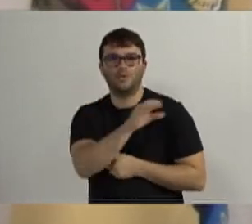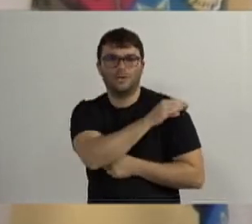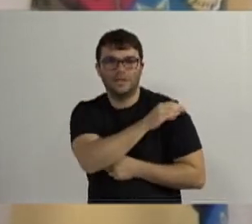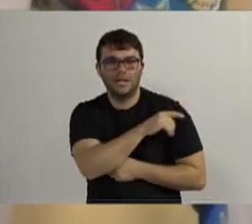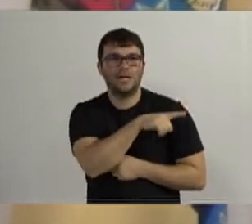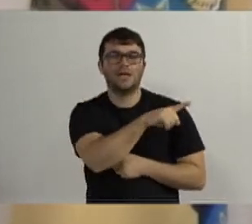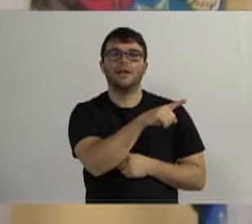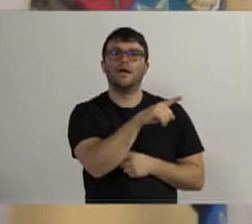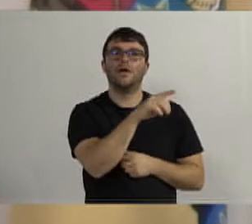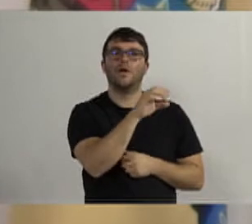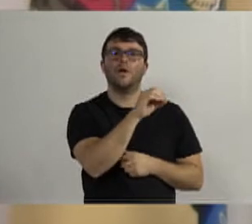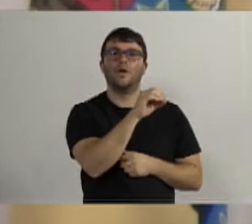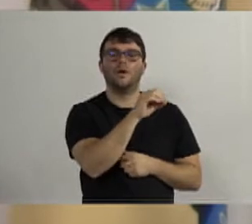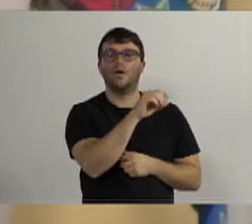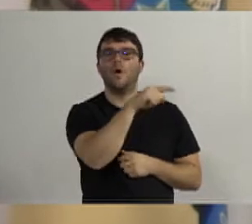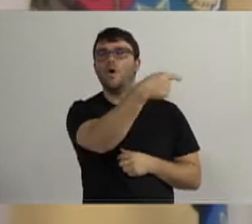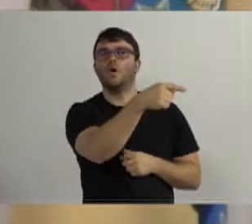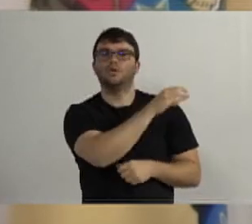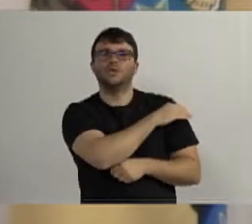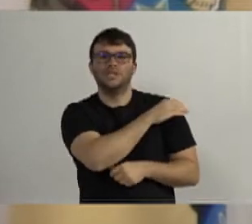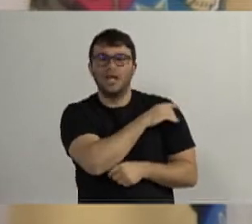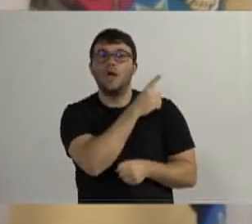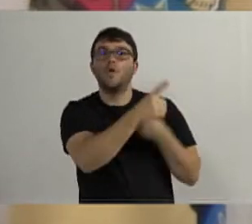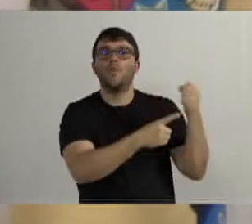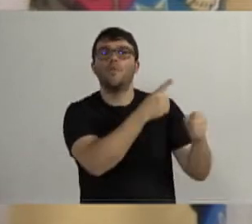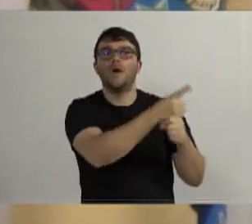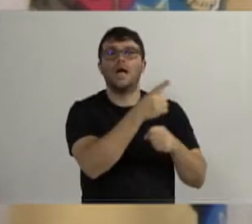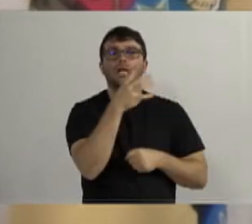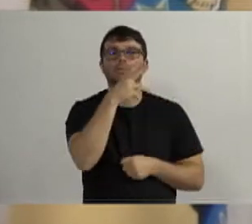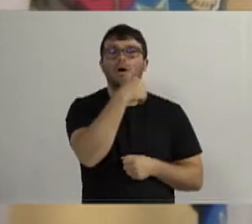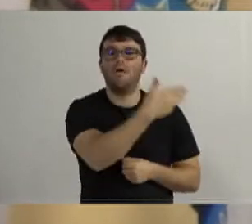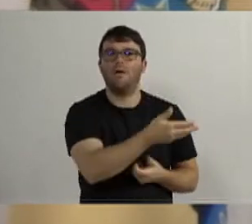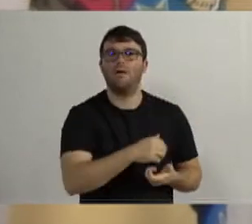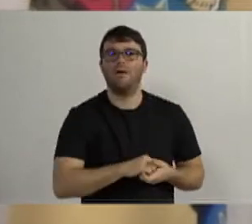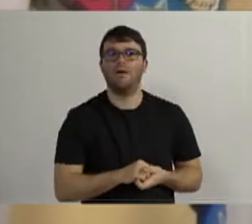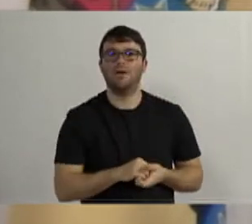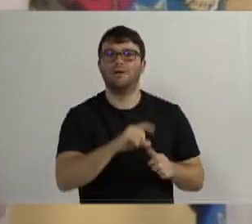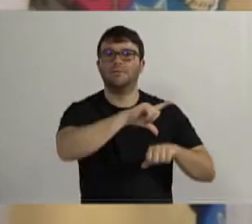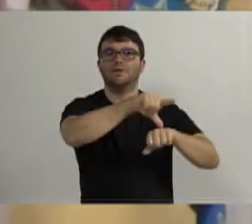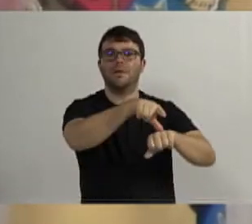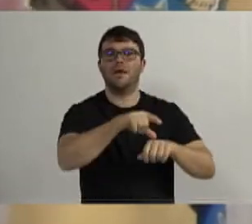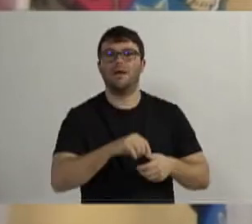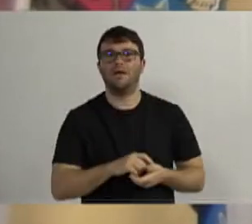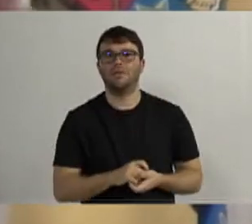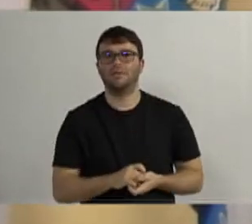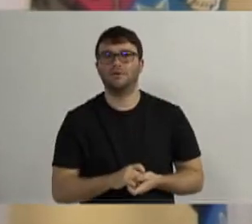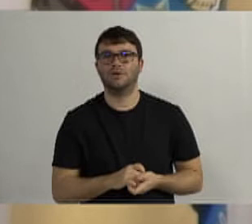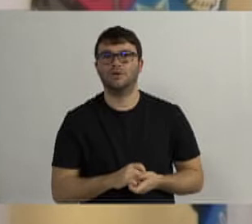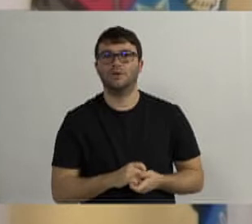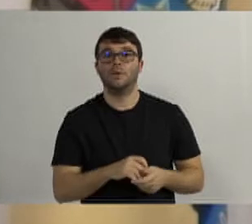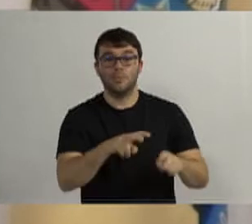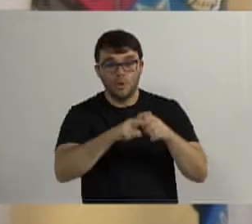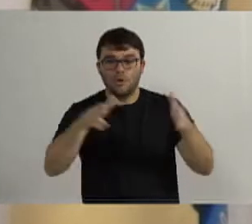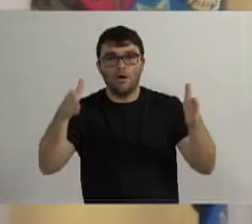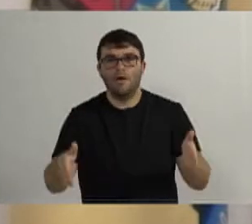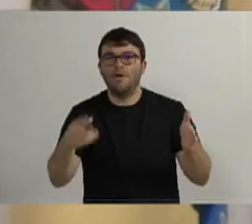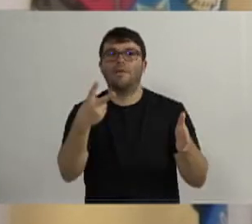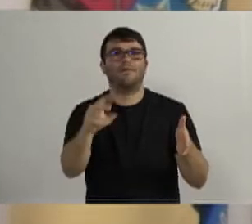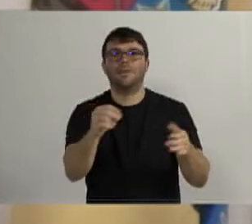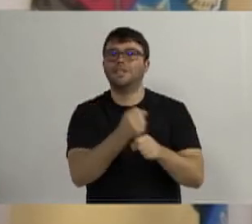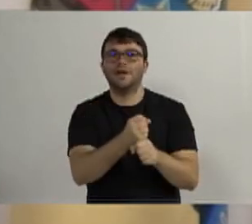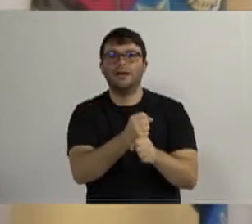atrasado já a entrega da obra né É por isso que se congela vai faltar recurso